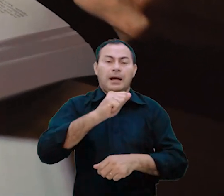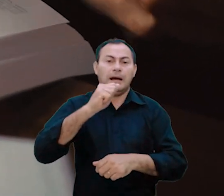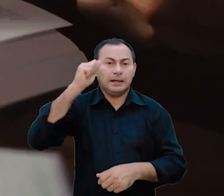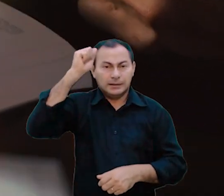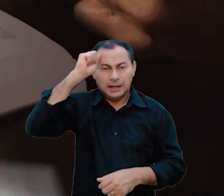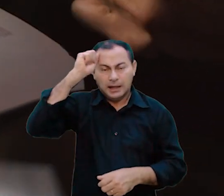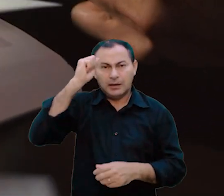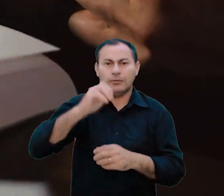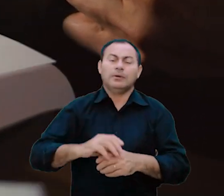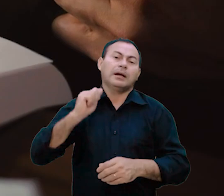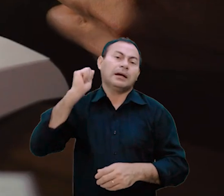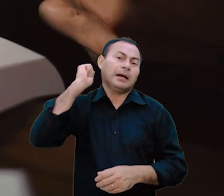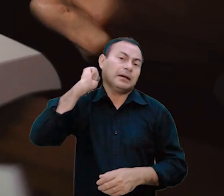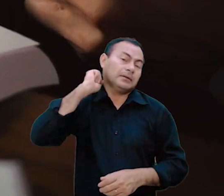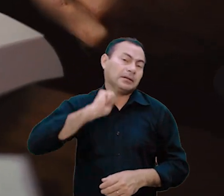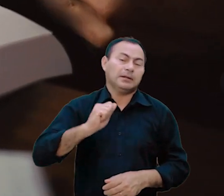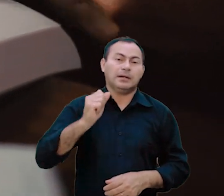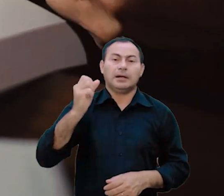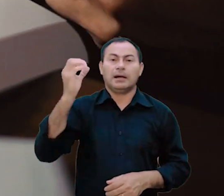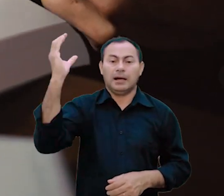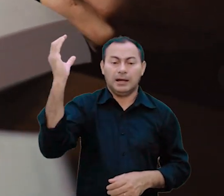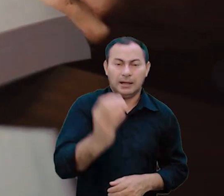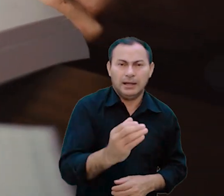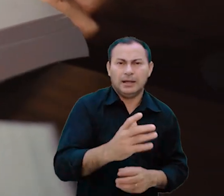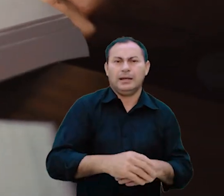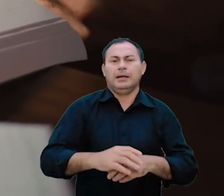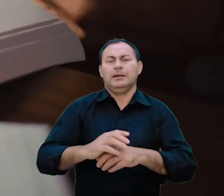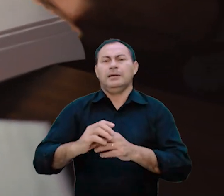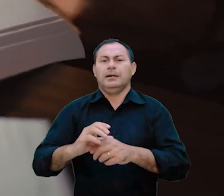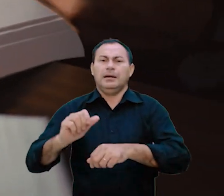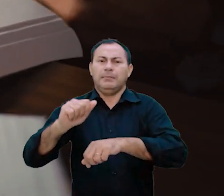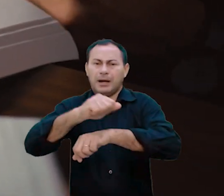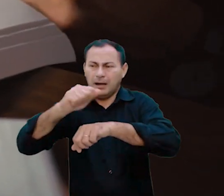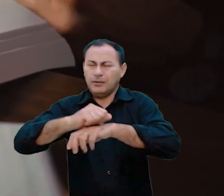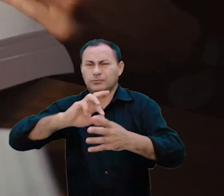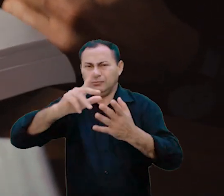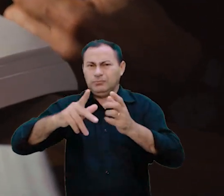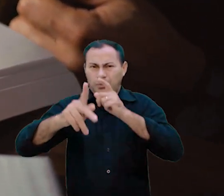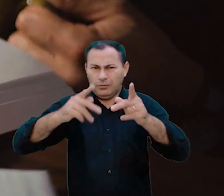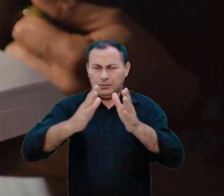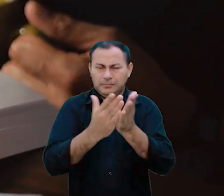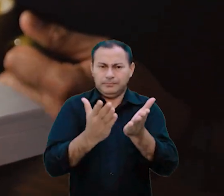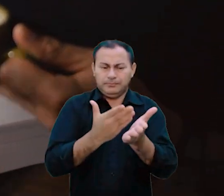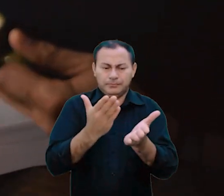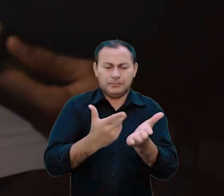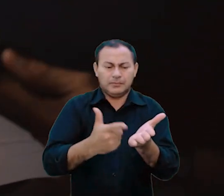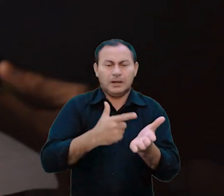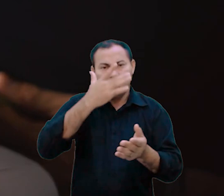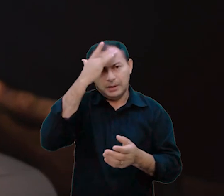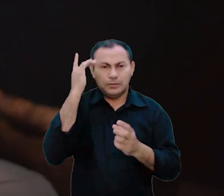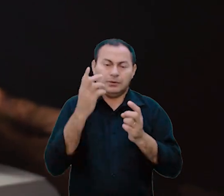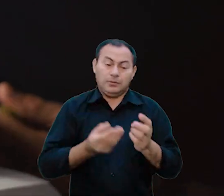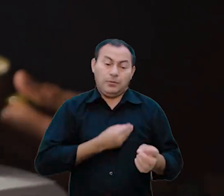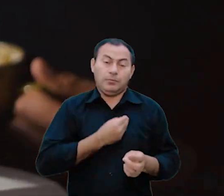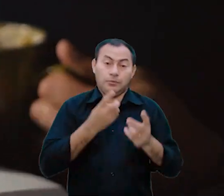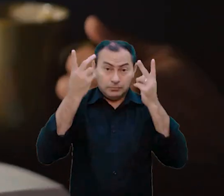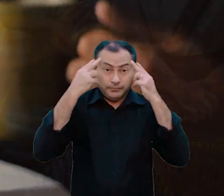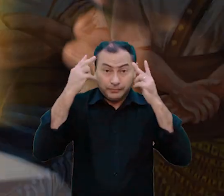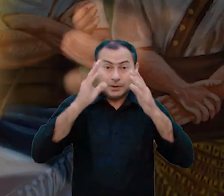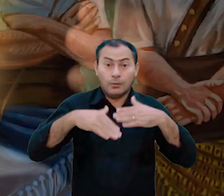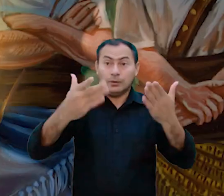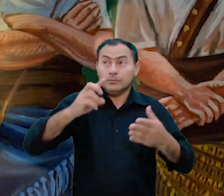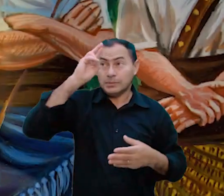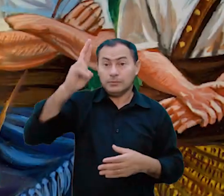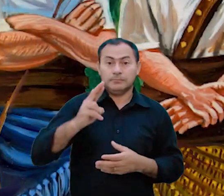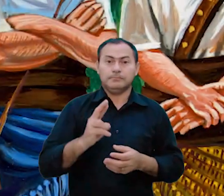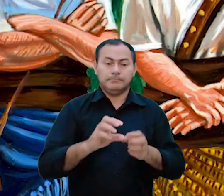Caim, Abel, Noé, Abraão, Jacó e José, dissemos que muito daquilo que Deus queria nos ensinar faria através da vida de pessoas comuns.